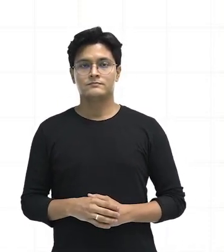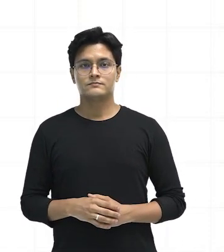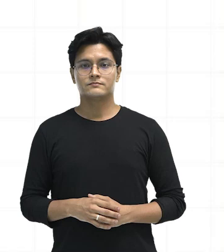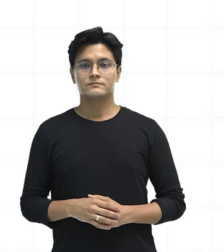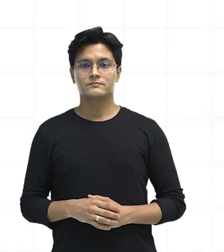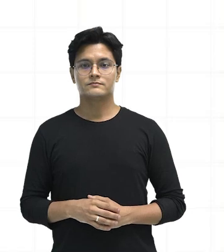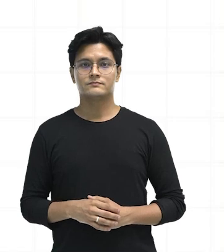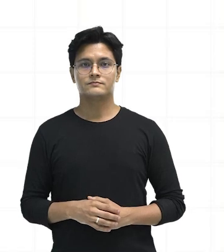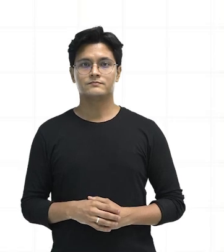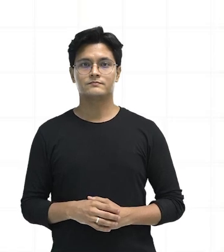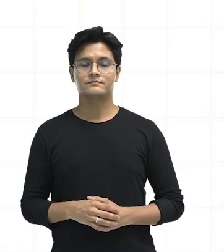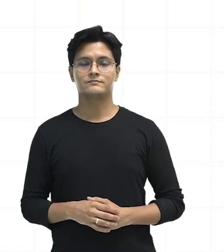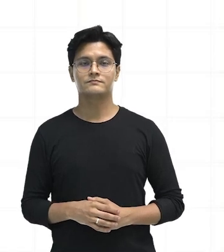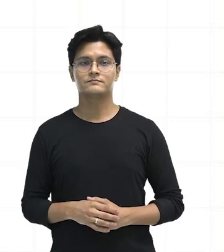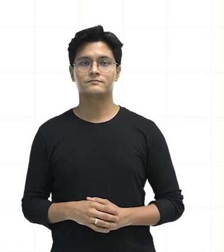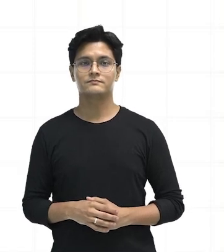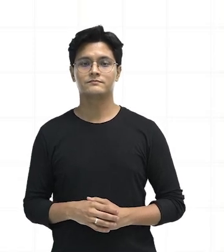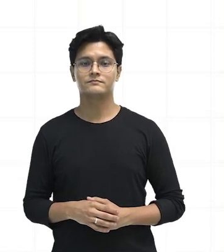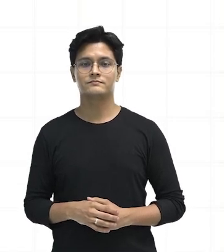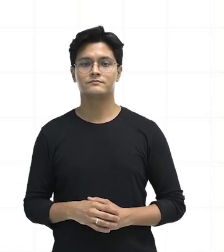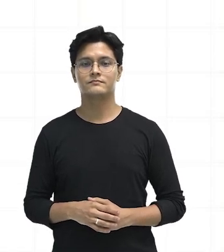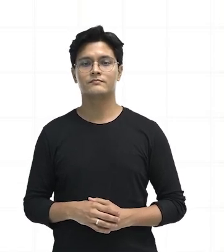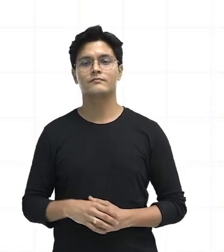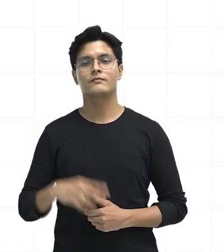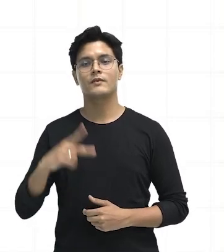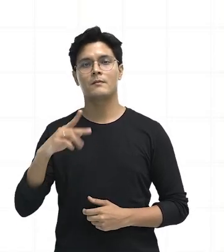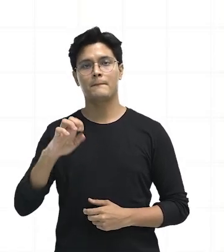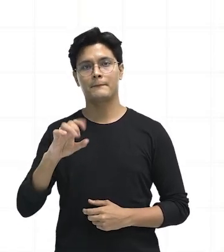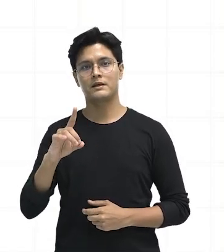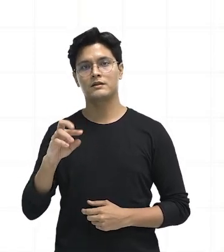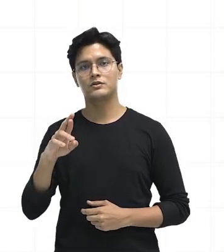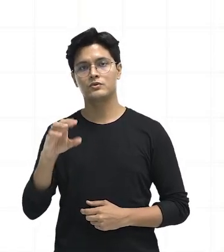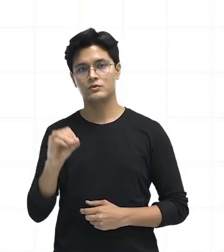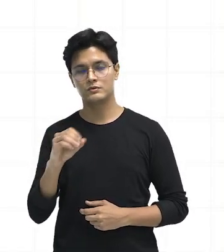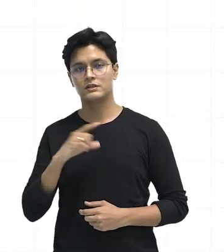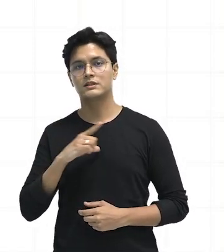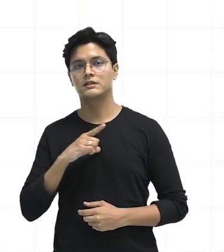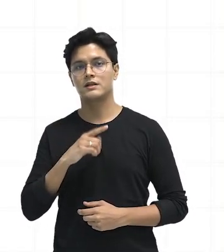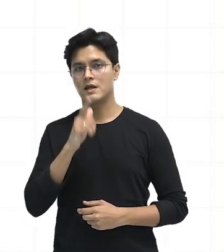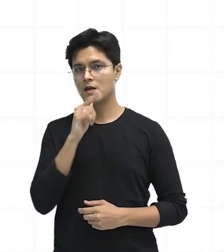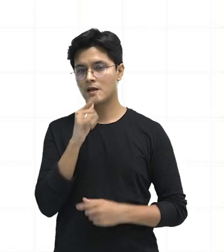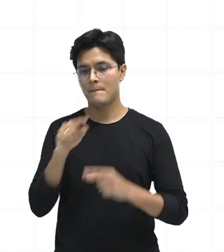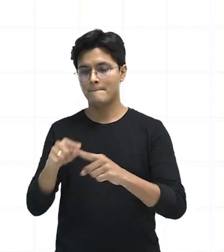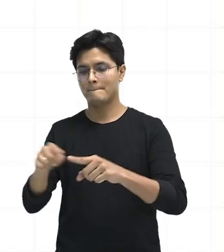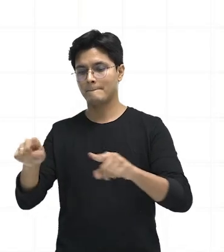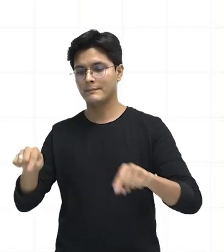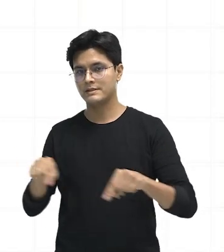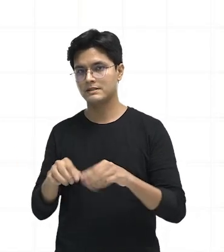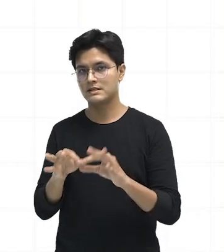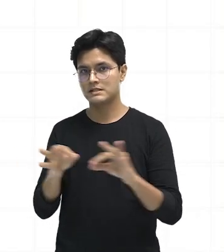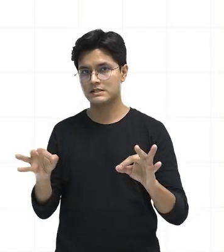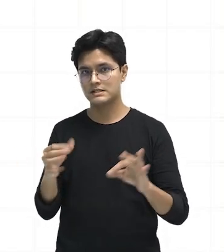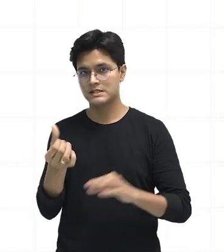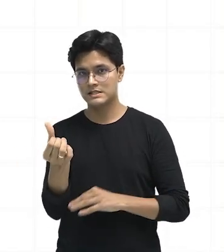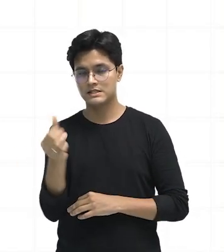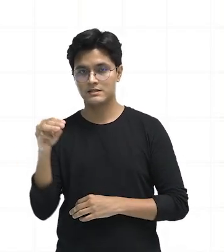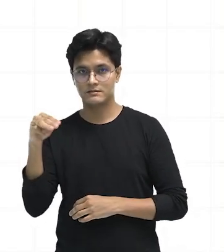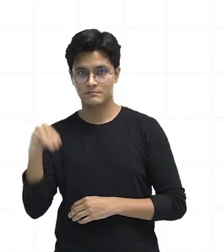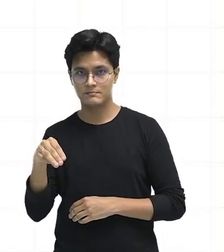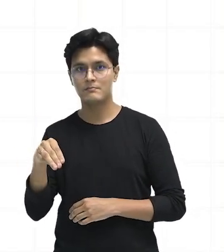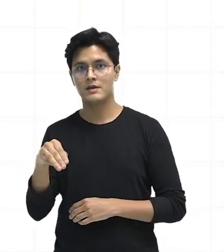inicialmente, não é que eu esqueço aqui, o Pedro tem uma piscina com 6 metros de comprimento e nessa piscina